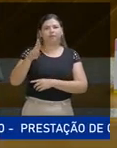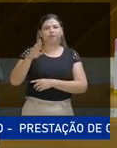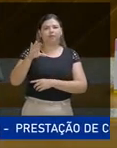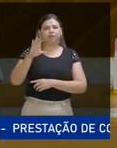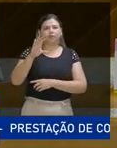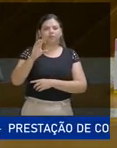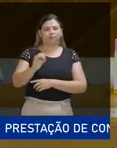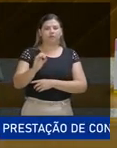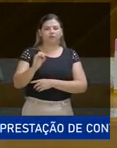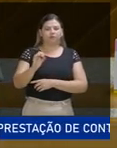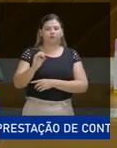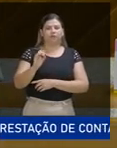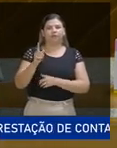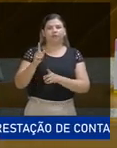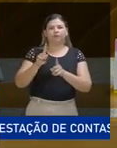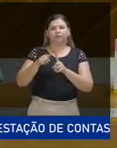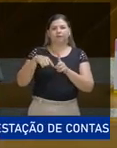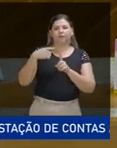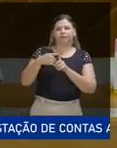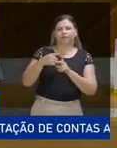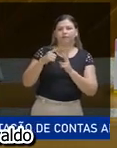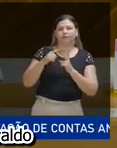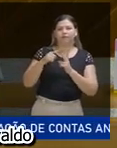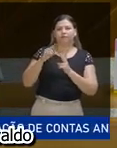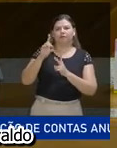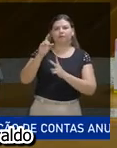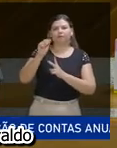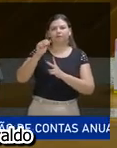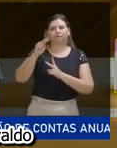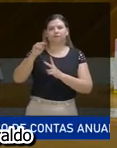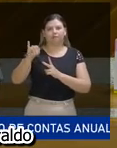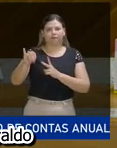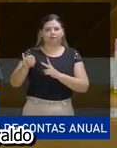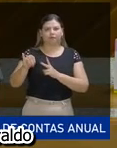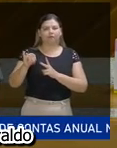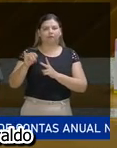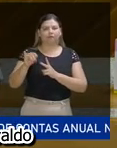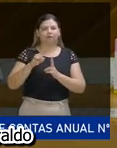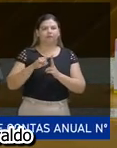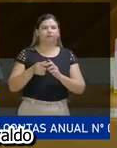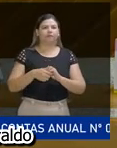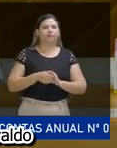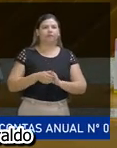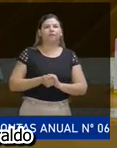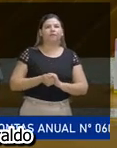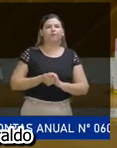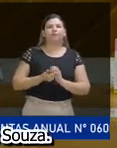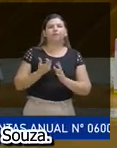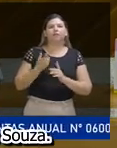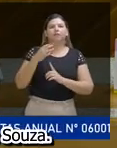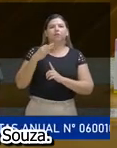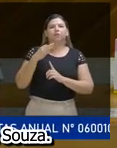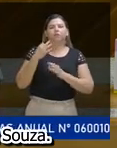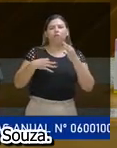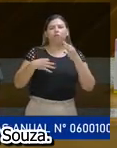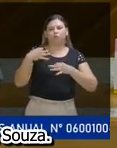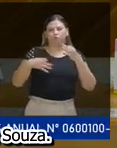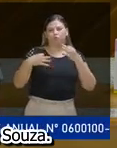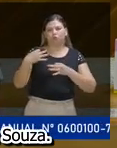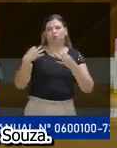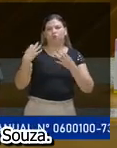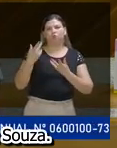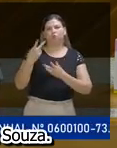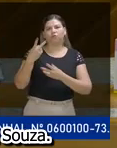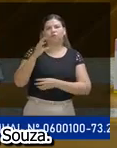dos Santos e Davi Samuel Alcolumbre Tobelém. Atuarão como vogais juízes Rivaldo Valente, Carlos Torque,